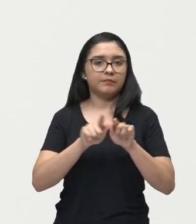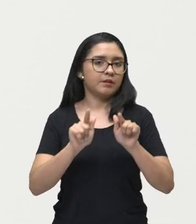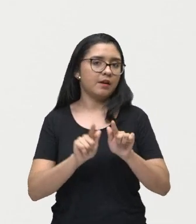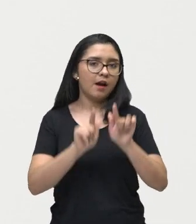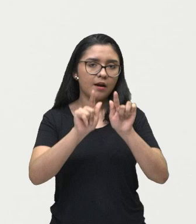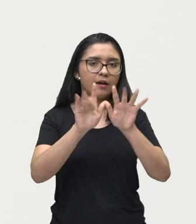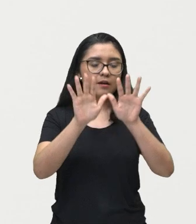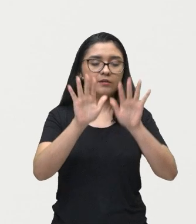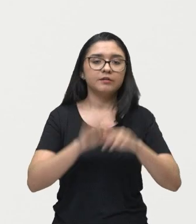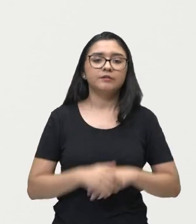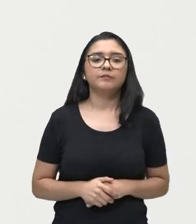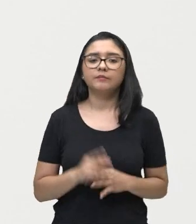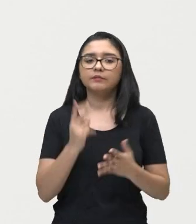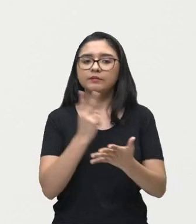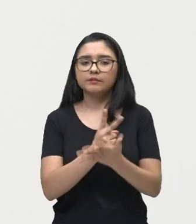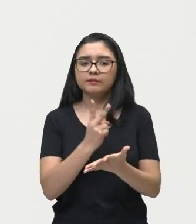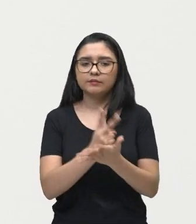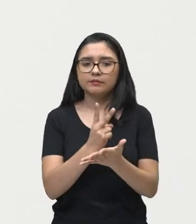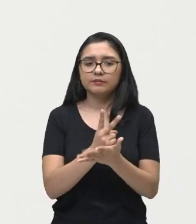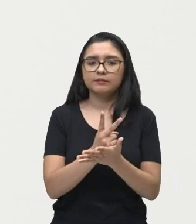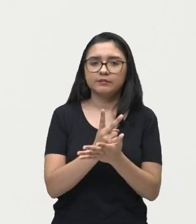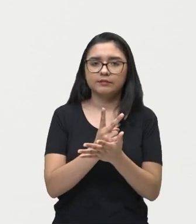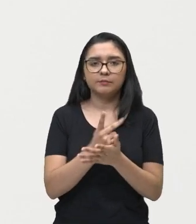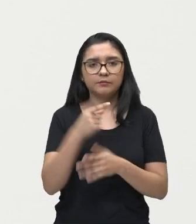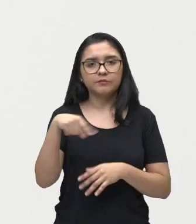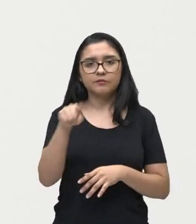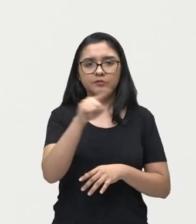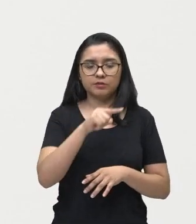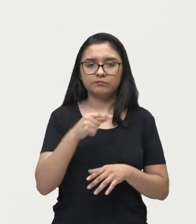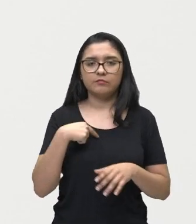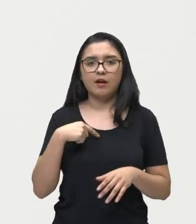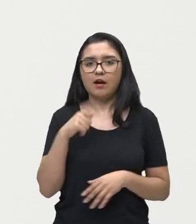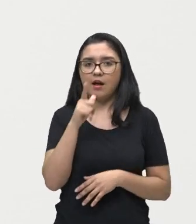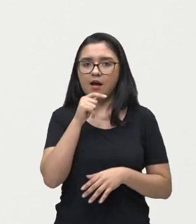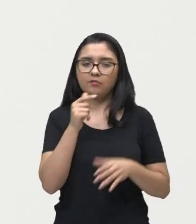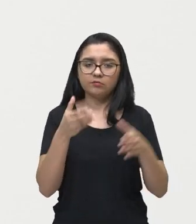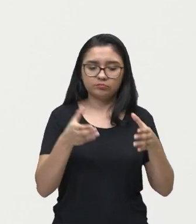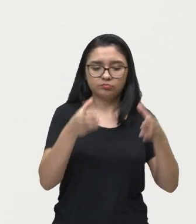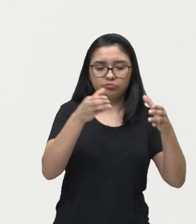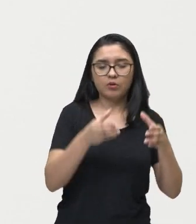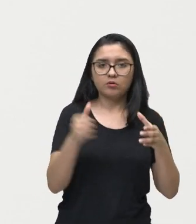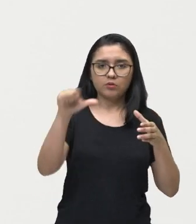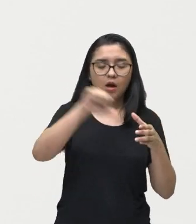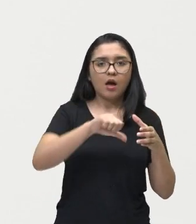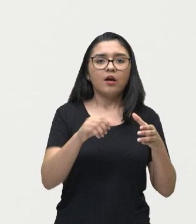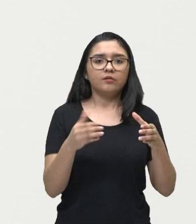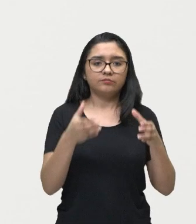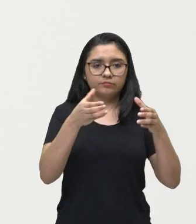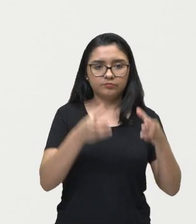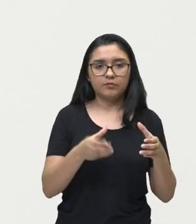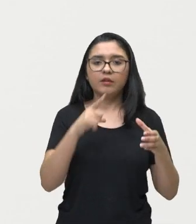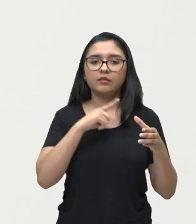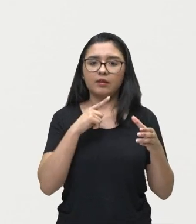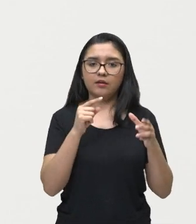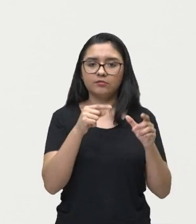toda vez que você for colocar a água para aquecer, eu tenho aqui essas